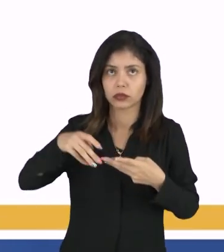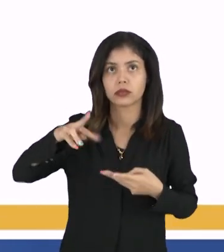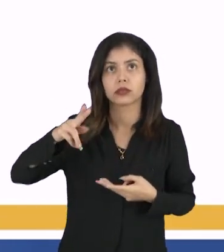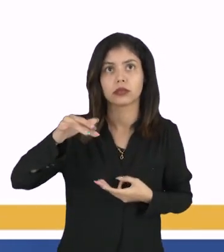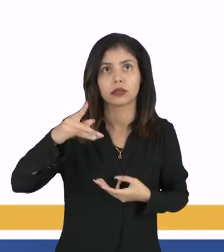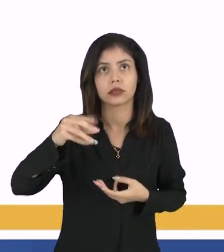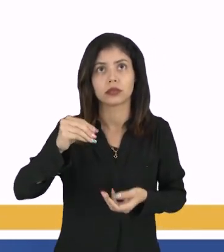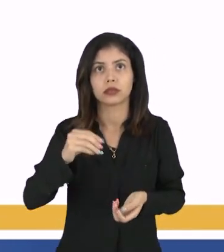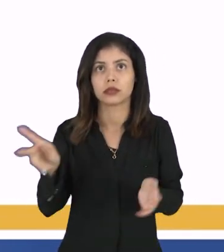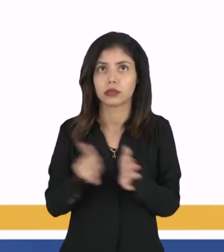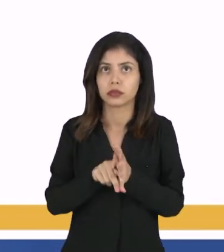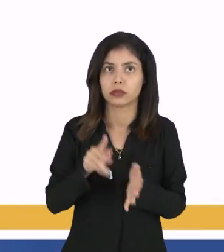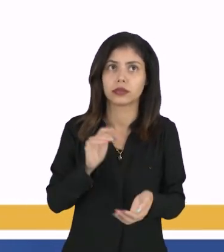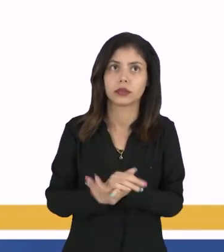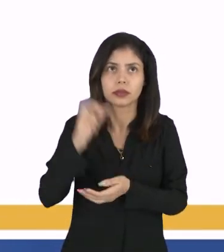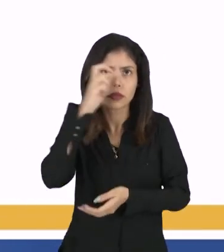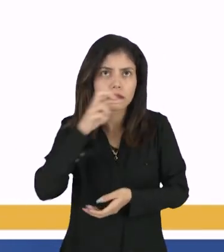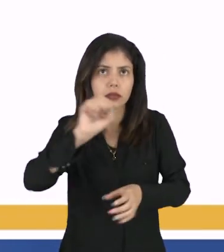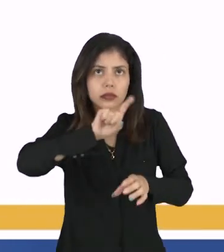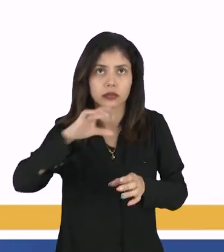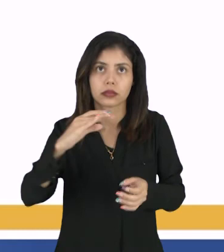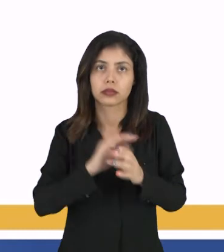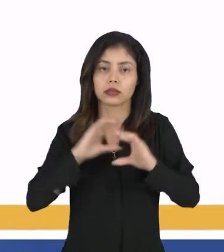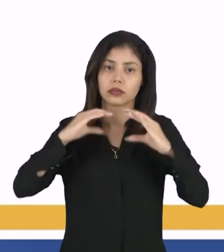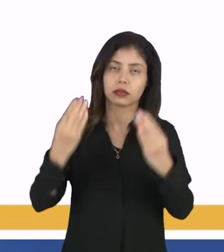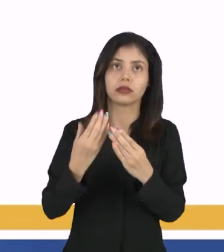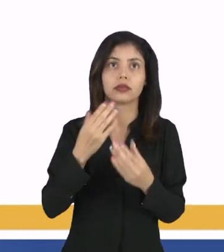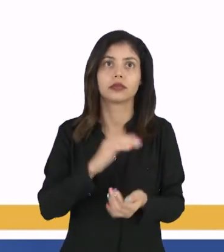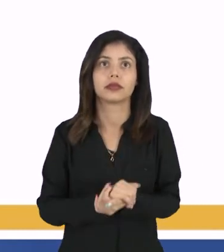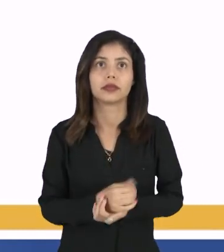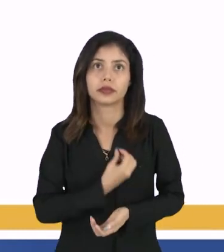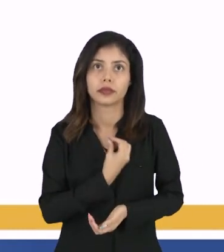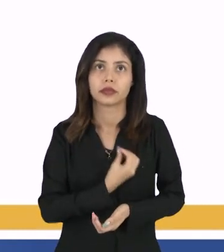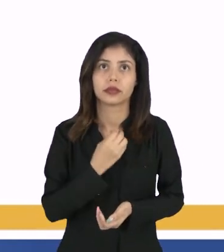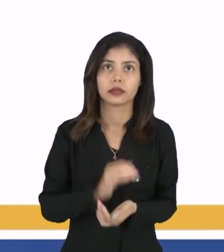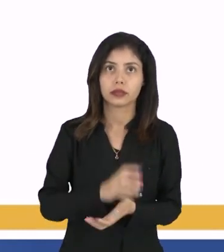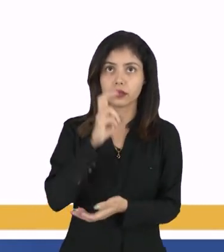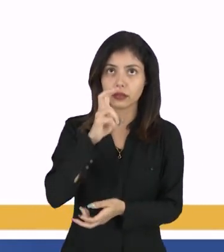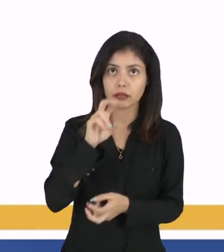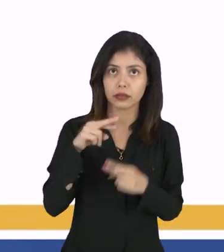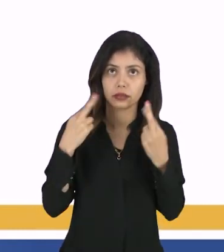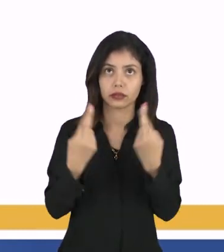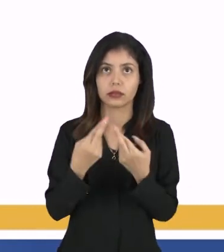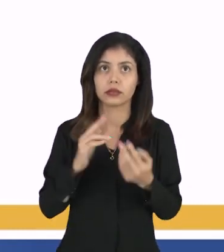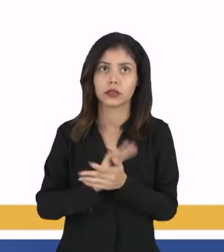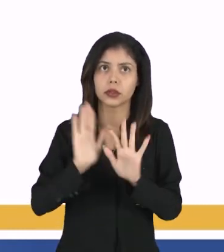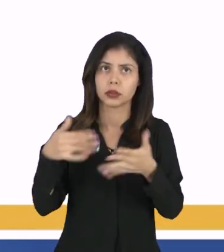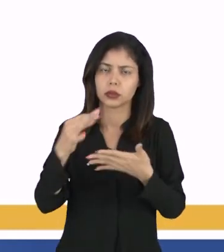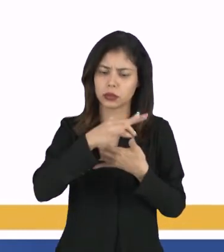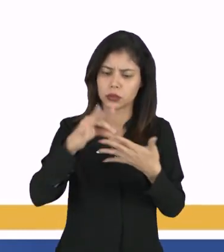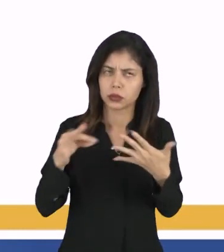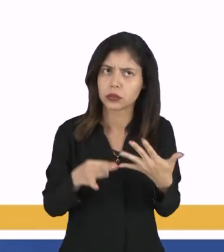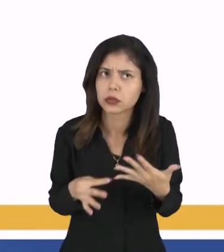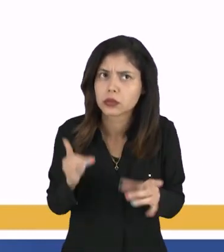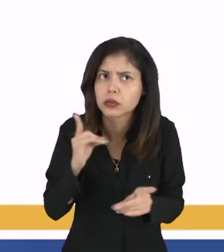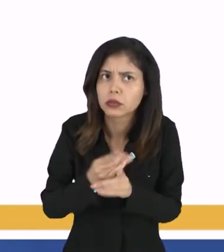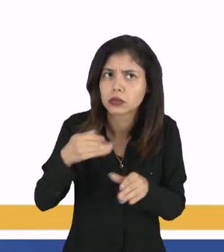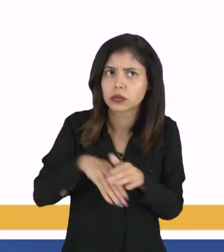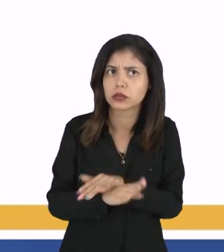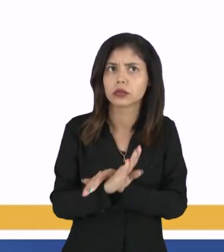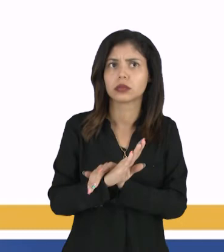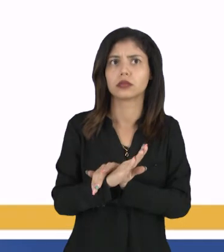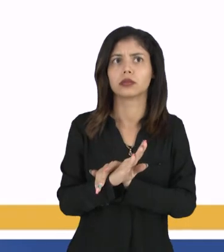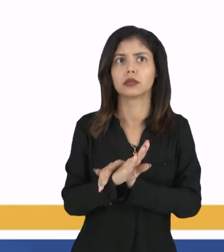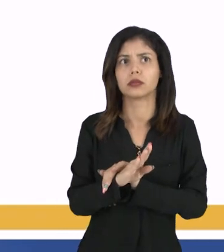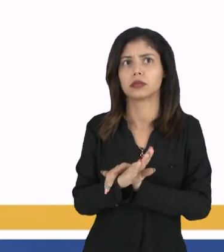exemplo, células e metabolismo próprio. Analisando a classificação dos seres vivos em 5 reinos, em qual deles podemos incluir os vírus?